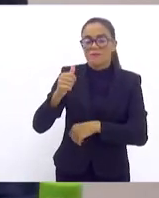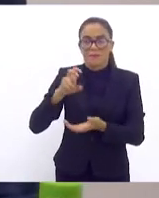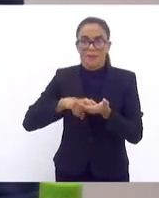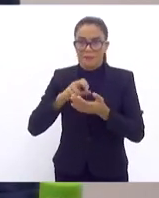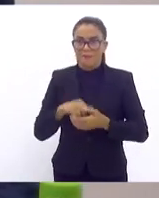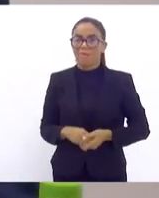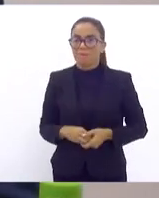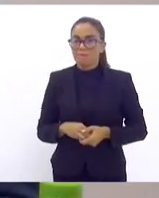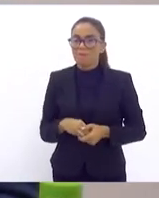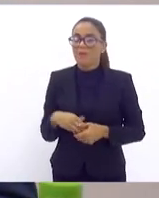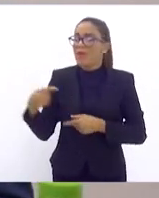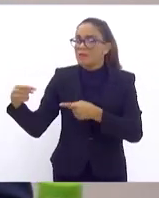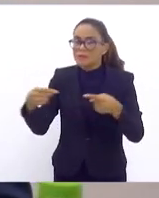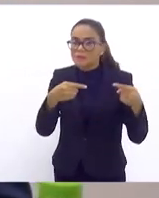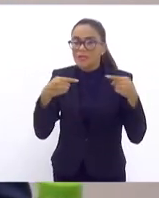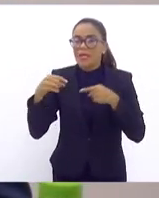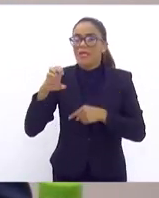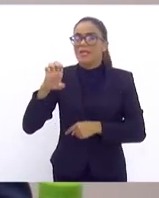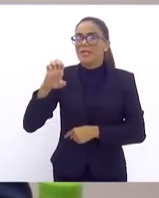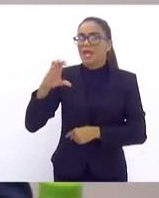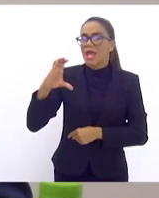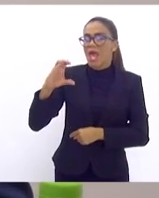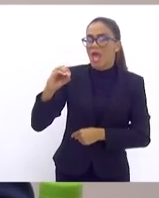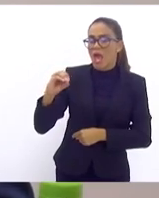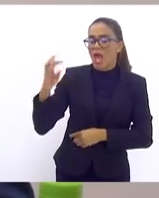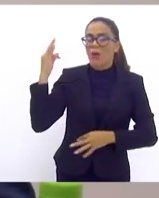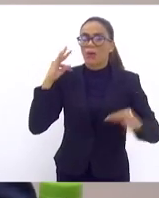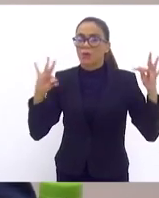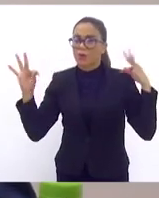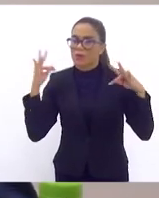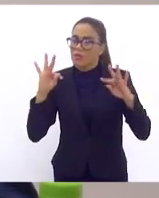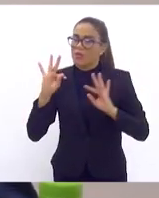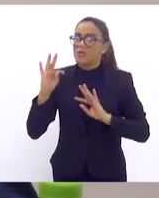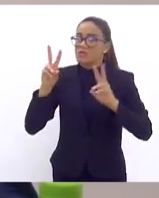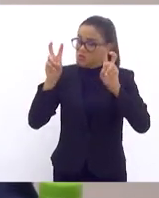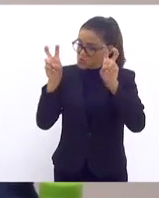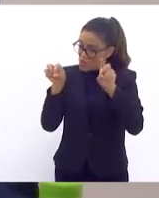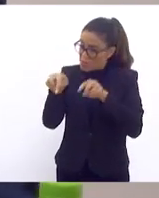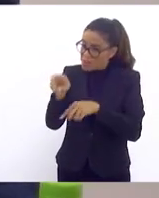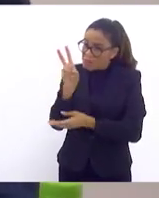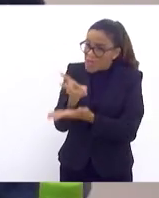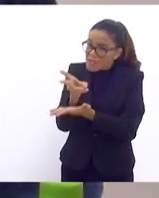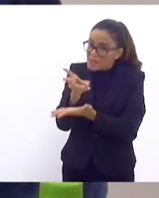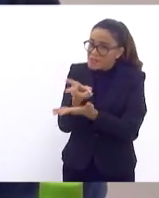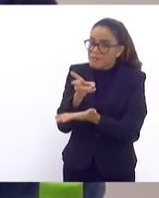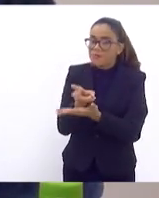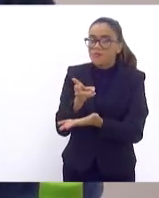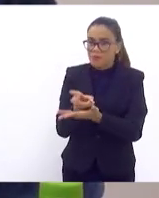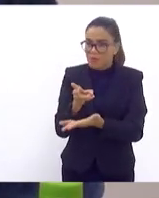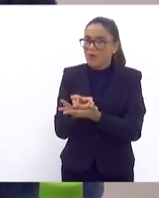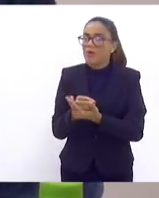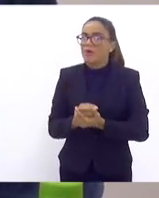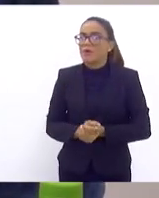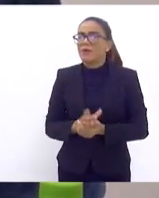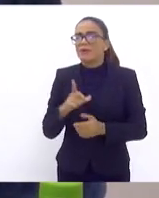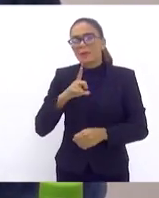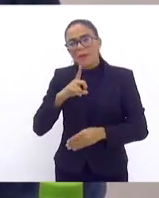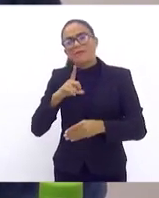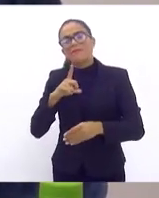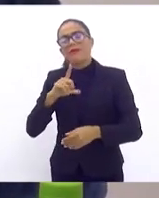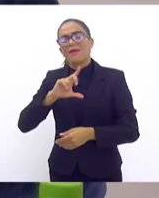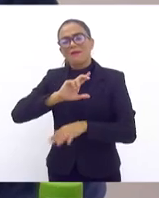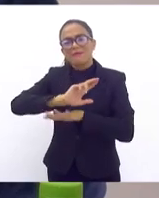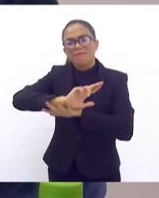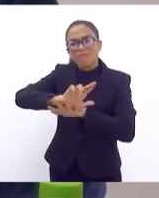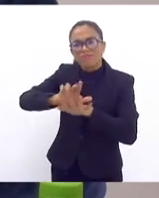fundamental. A gente tem o ecoturismo das praias do Rio de Janeiro sobre esse projeto. Sobre essa matéria. Em voga, a gente tem toda a